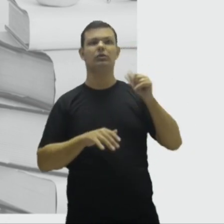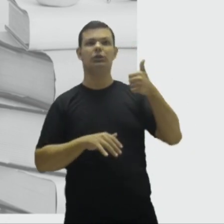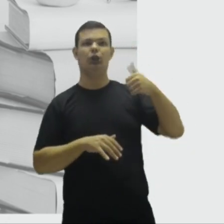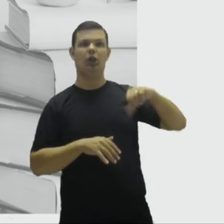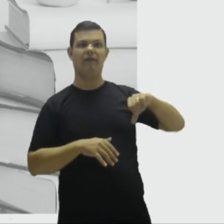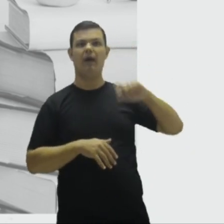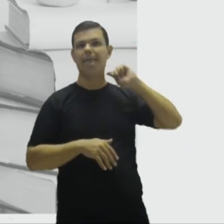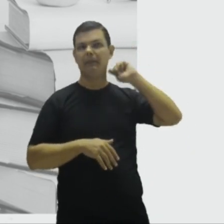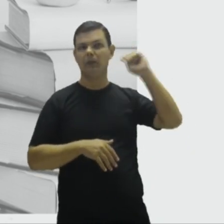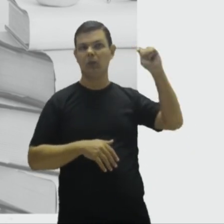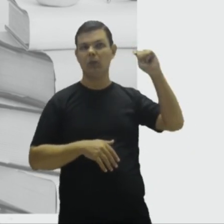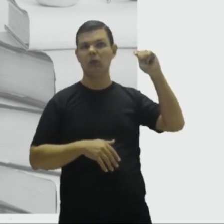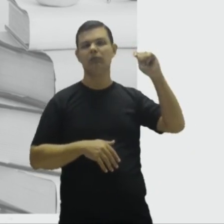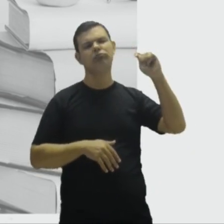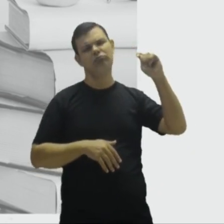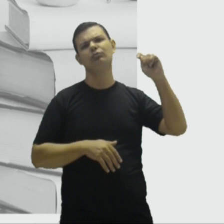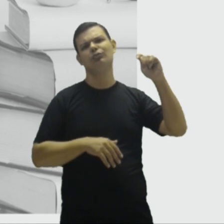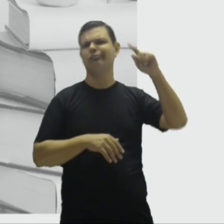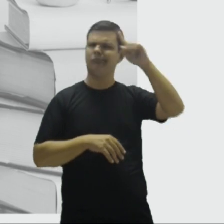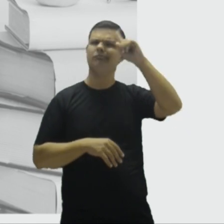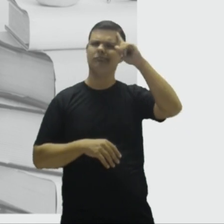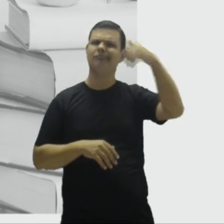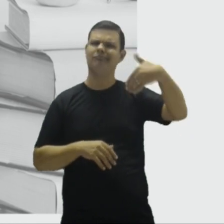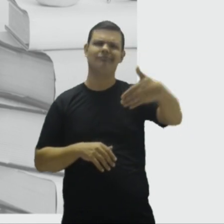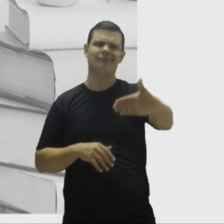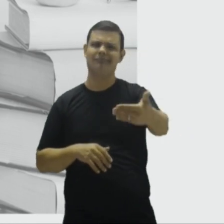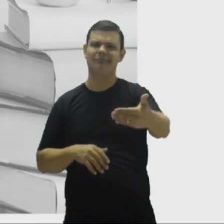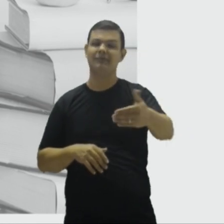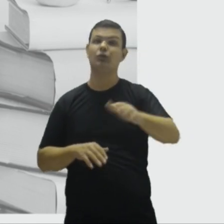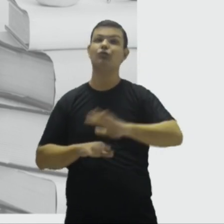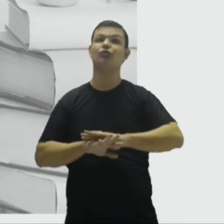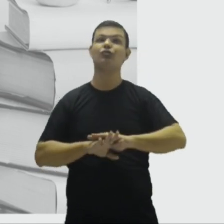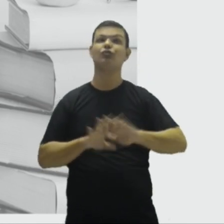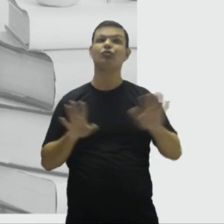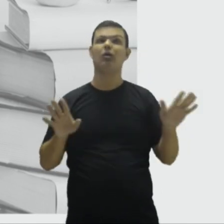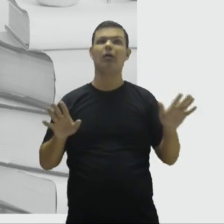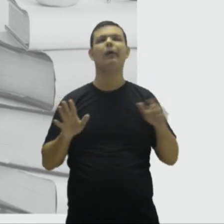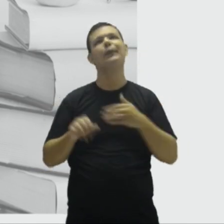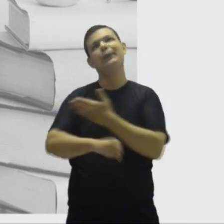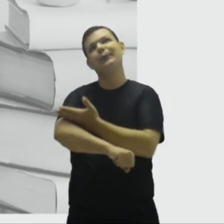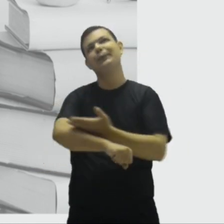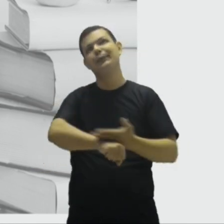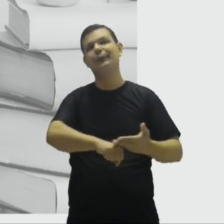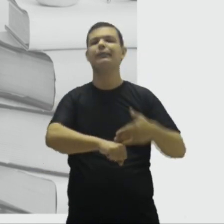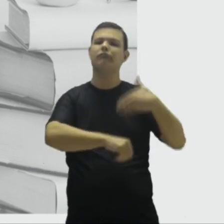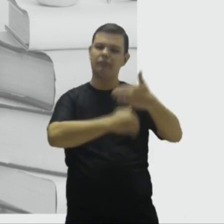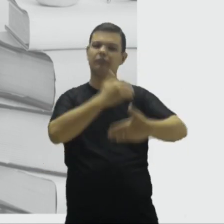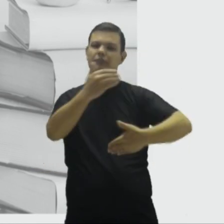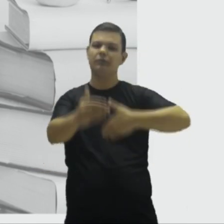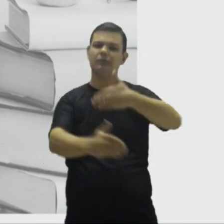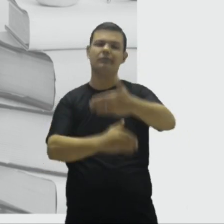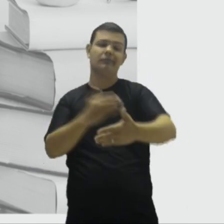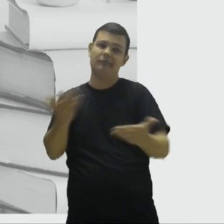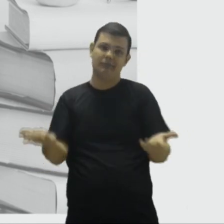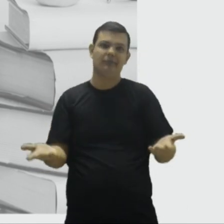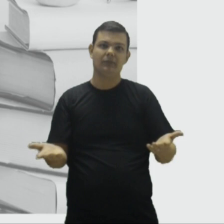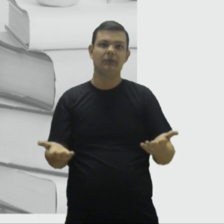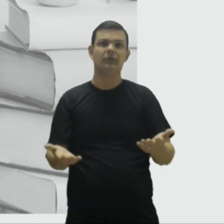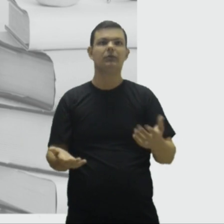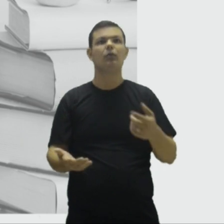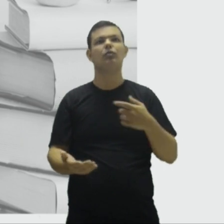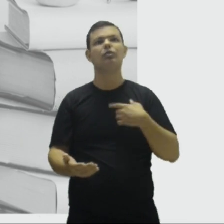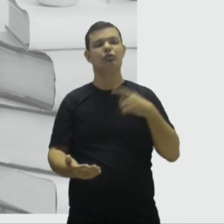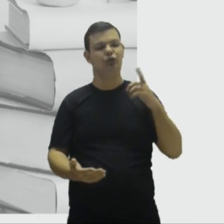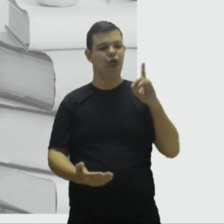abril. O Dia do Índio é todo dia, até porque nós temos nossos hábitos indígenas diários. Então, pelo